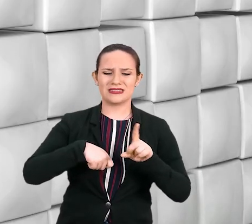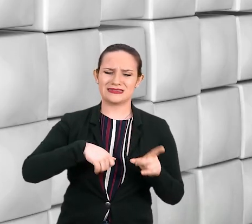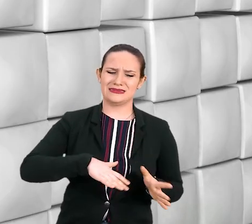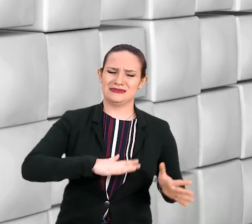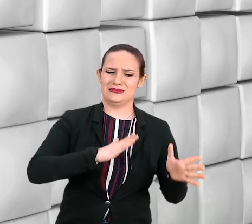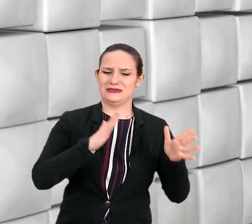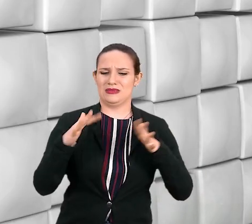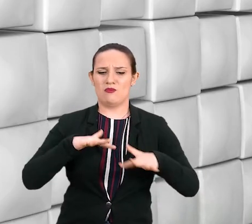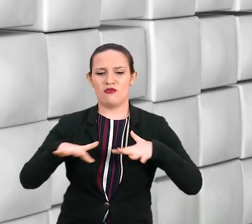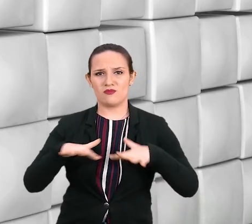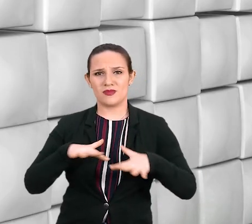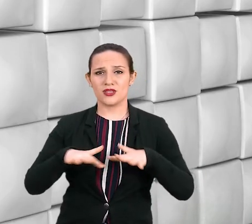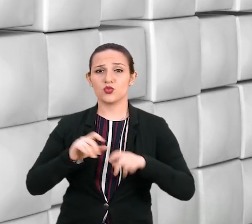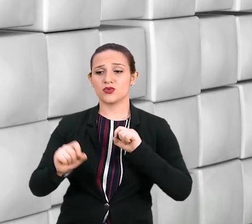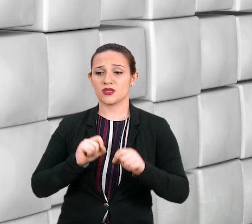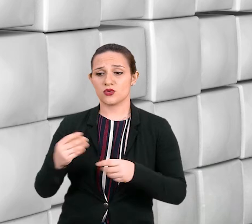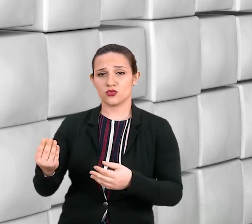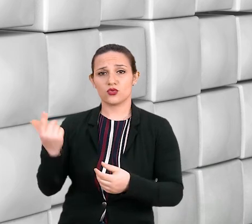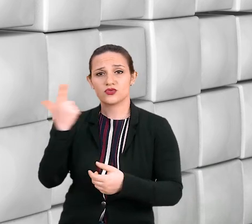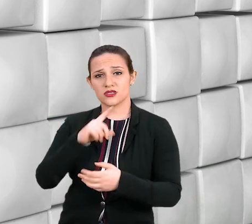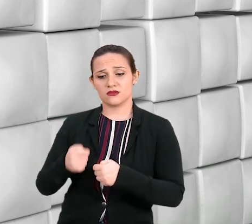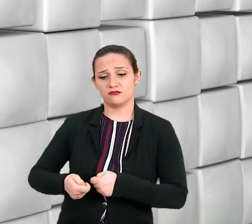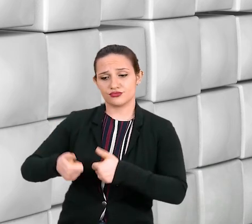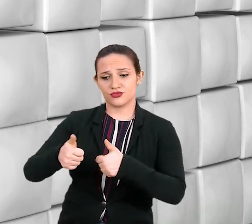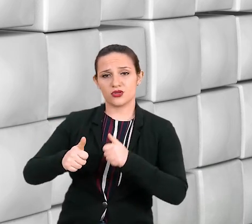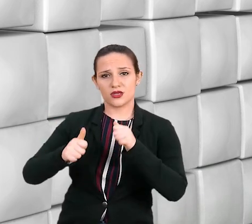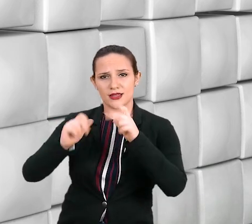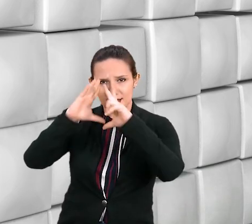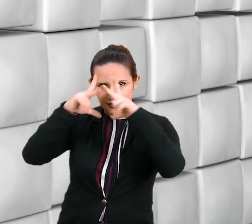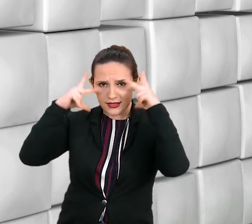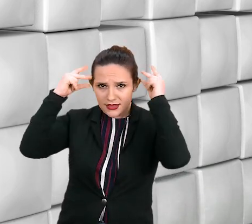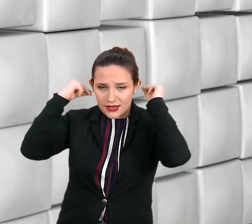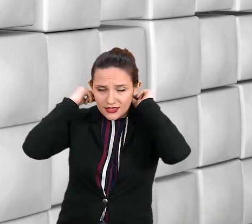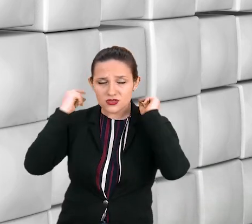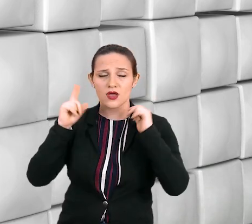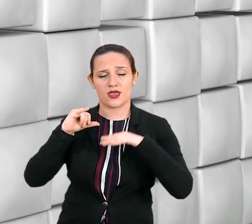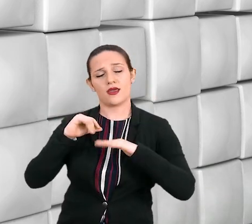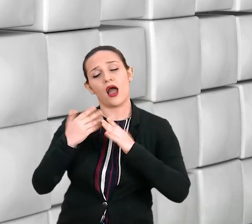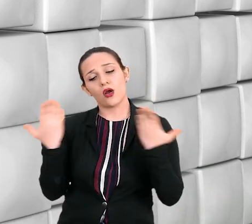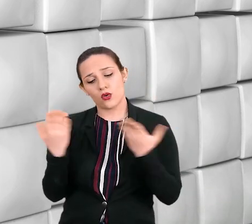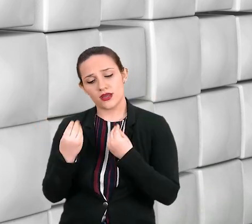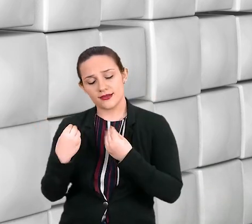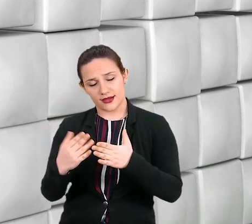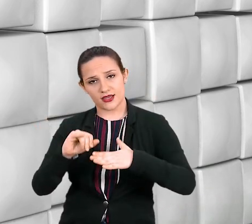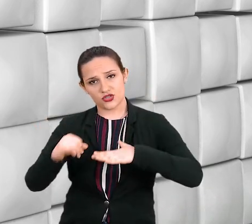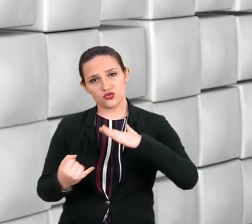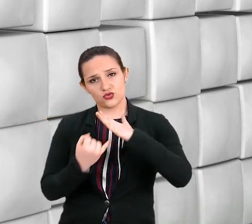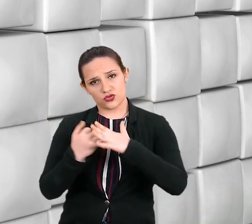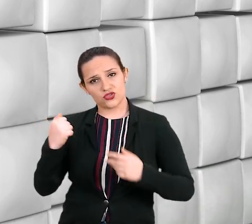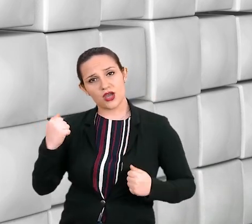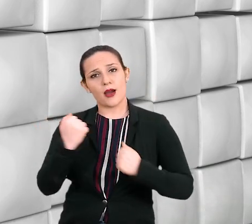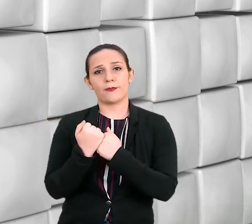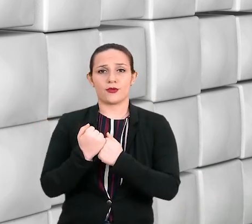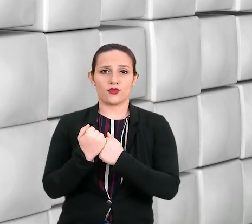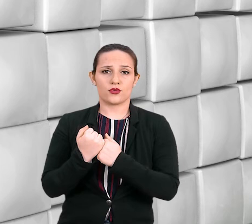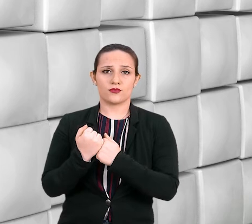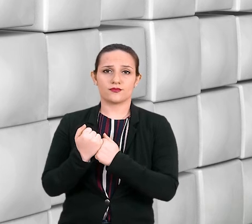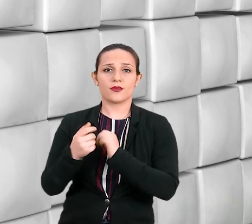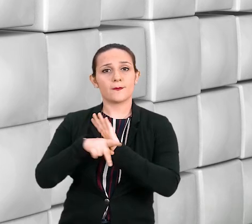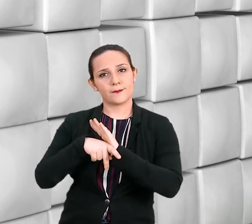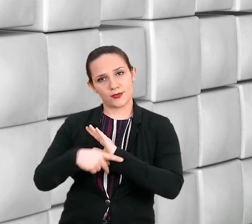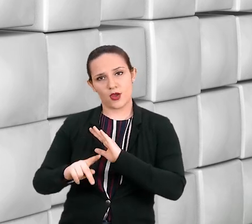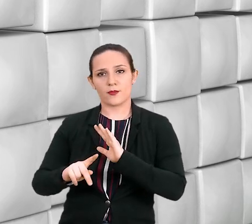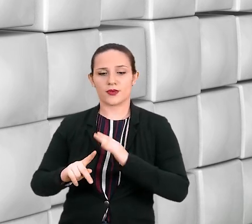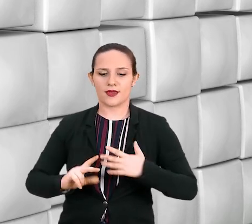de mobilização no Legislativo, a Assembleia entrega para entidades de apoio a mulheres em tratamento contra o câncer